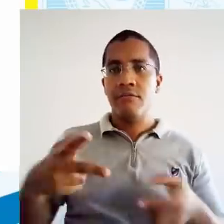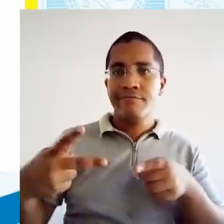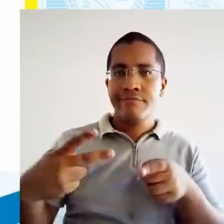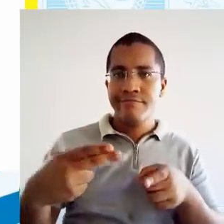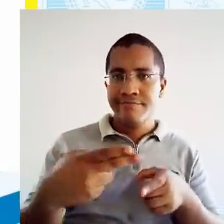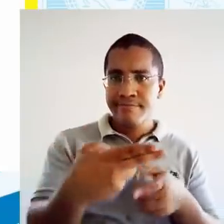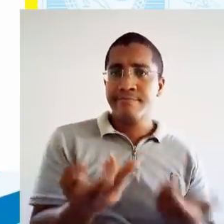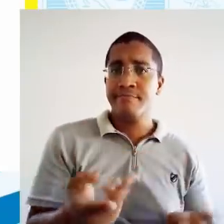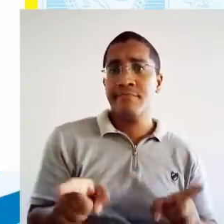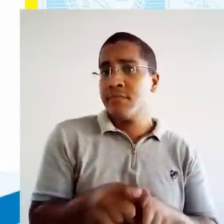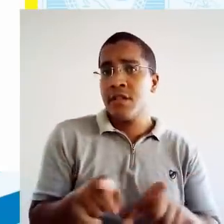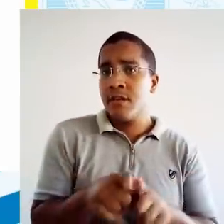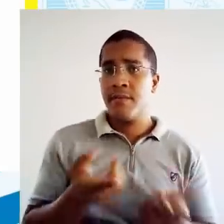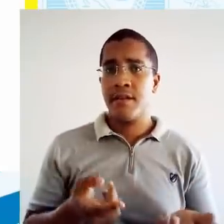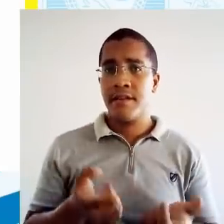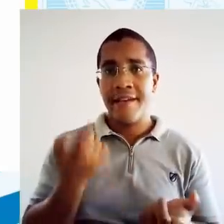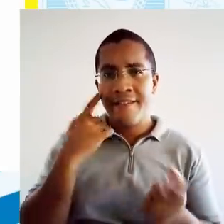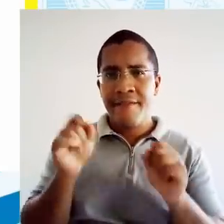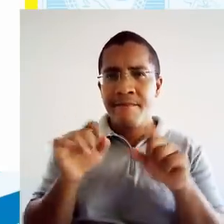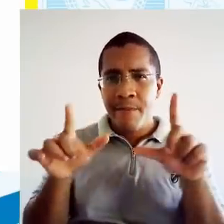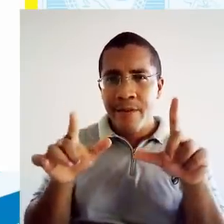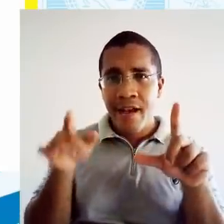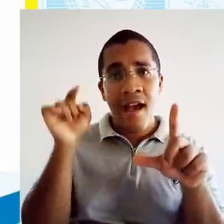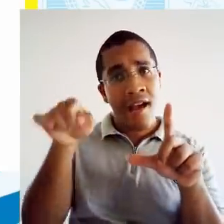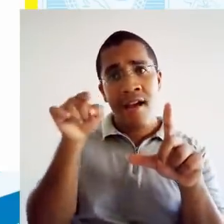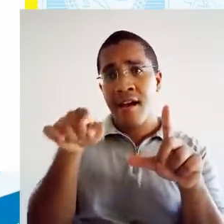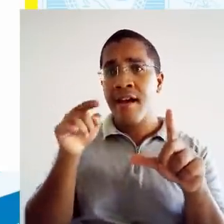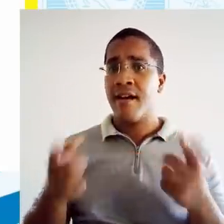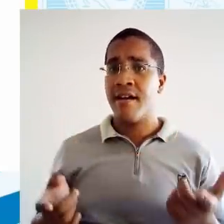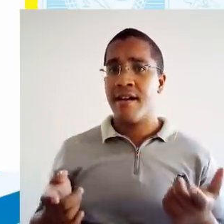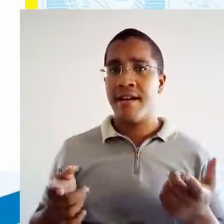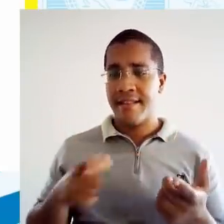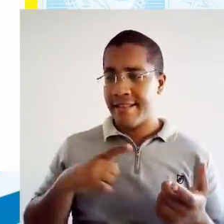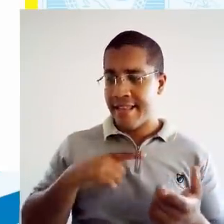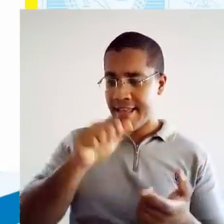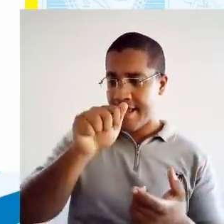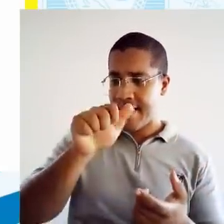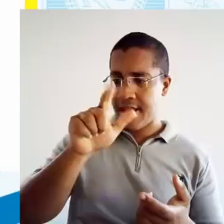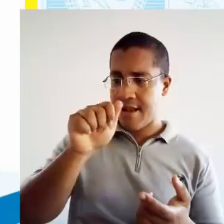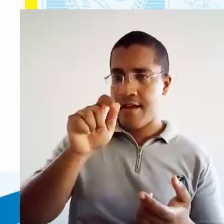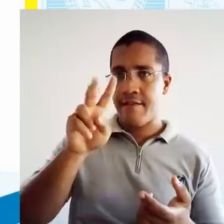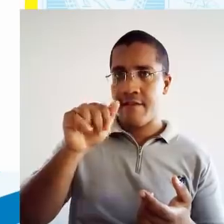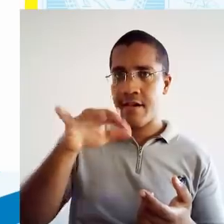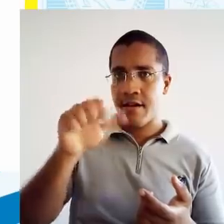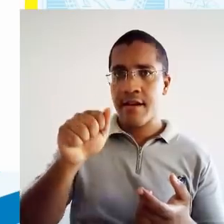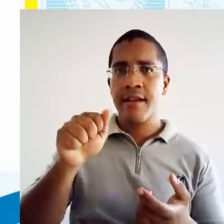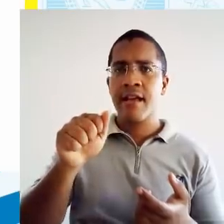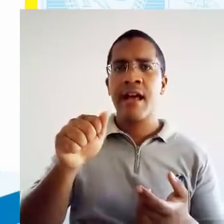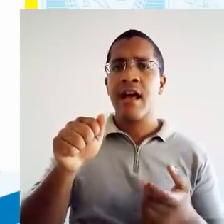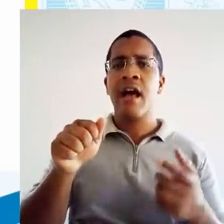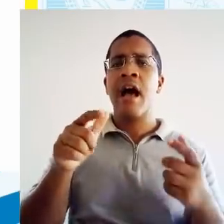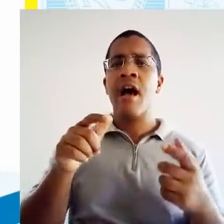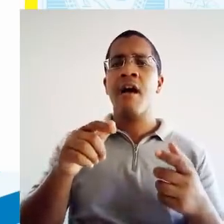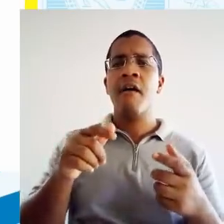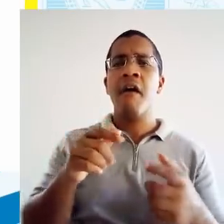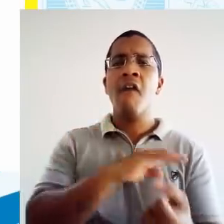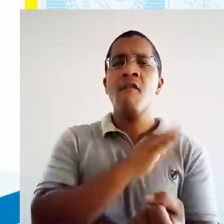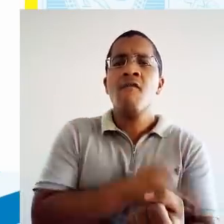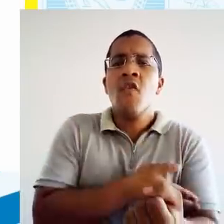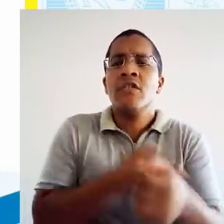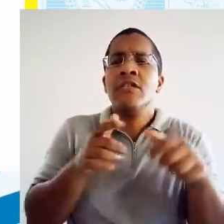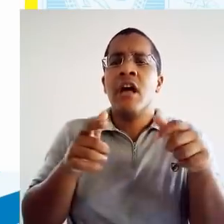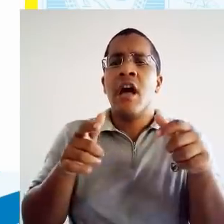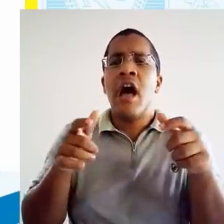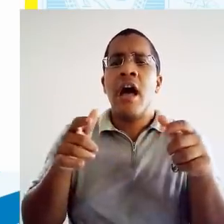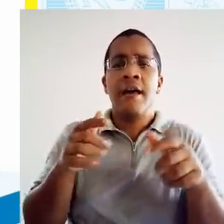imagem, máquinas simples, alavanca interresistente, né? A força resistente está